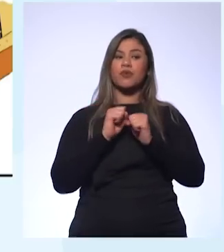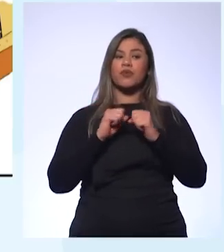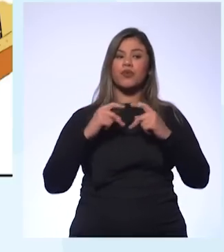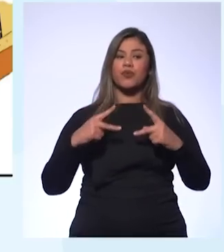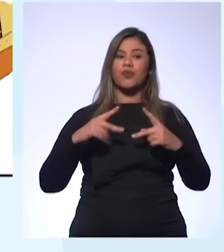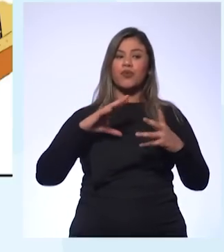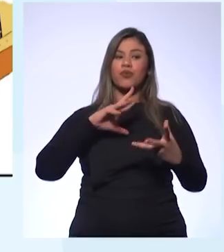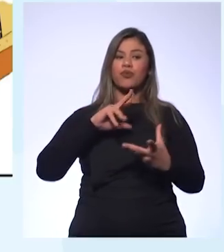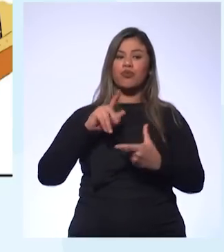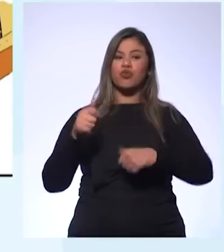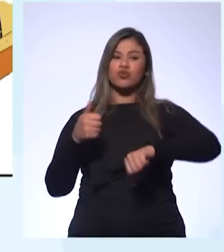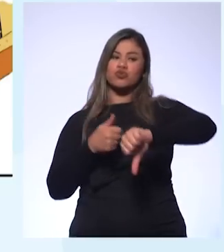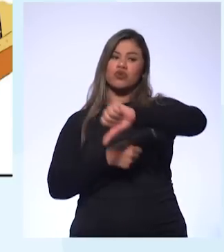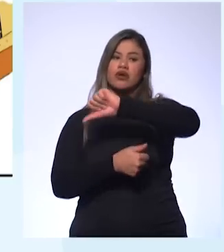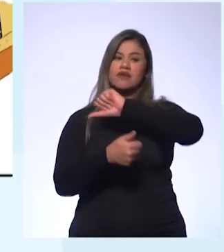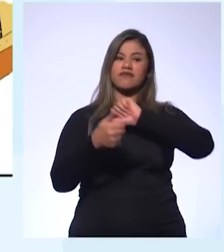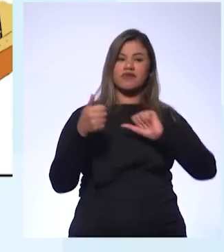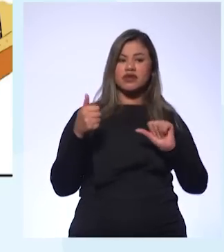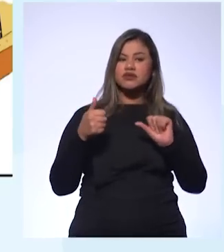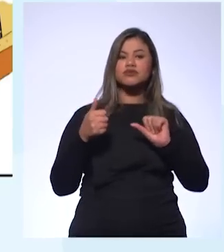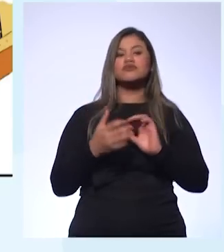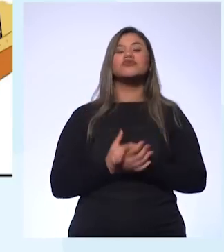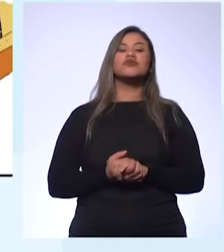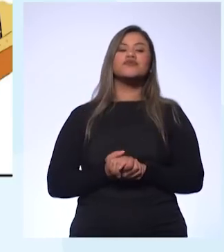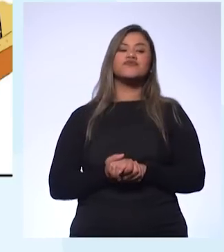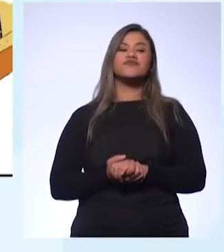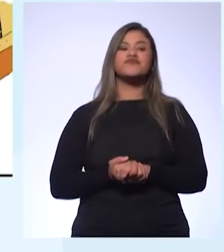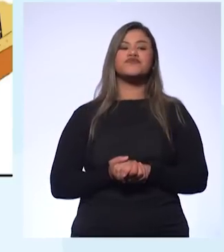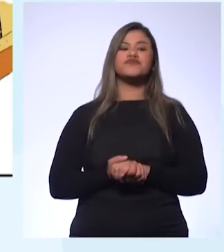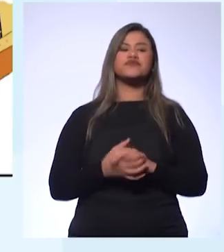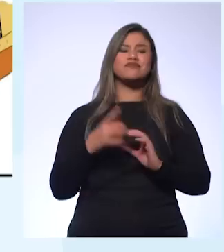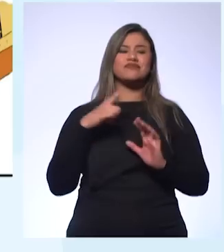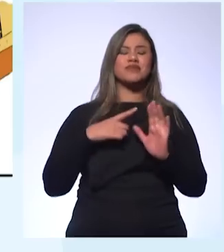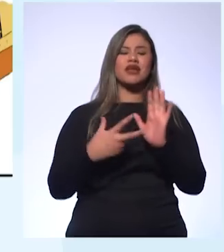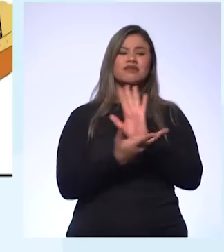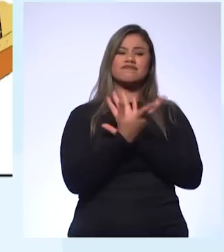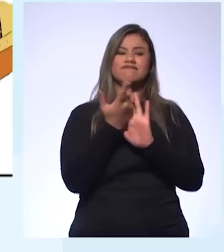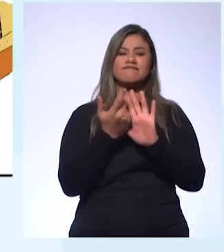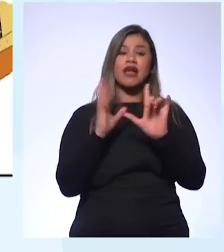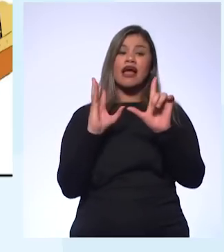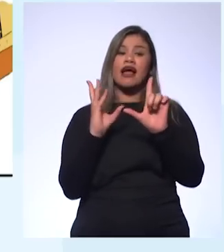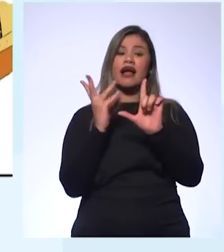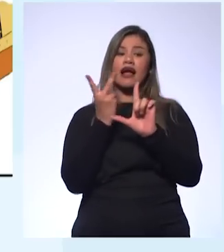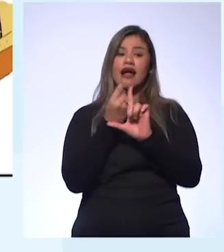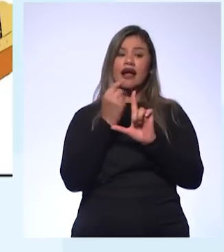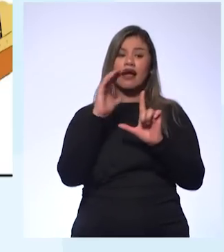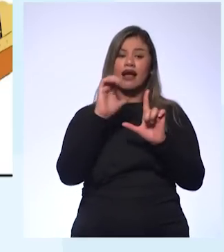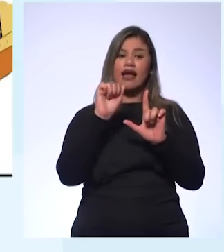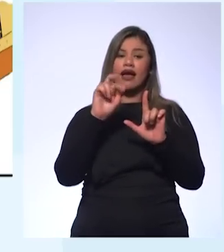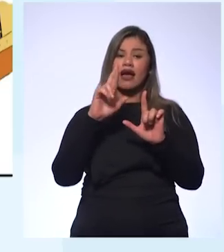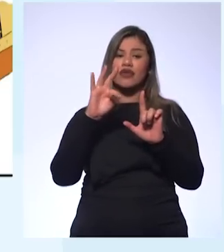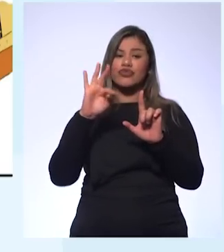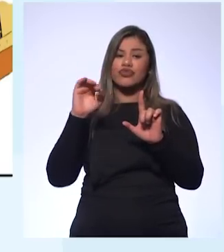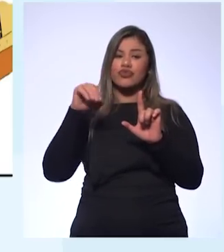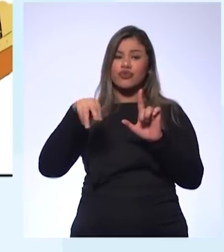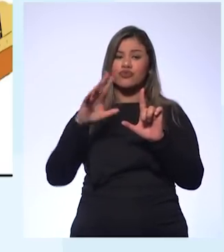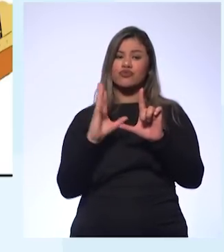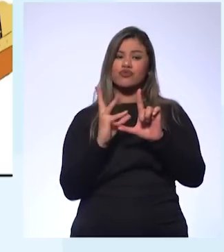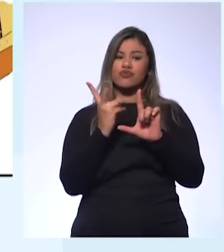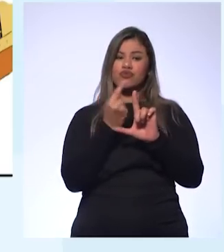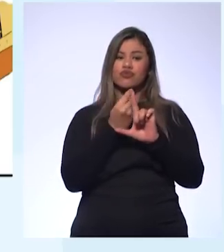Avesso. Se vocês jogarem Mundo Avesso, vocês vão ver vários cartoons que ele cria, algumas charges também. E aí, olha